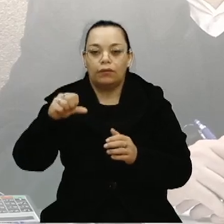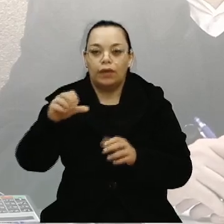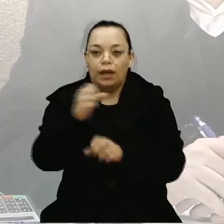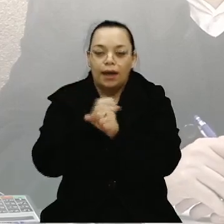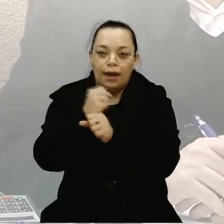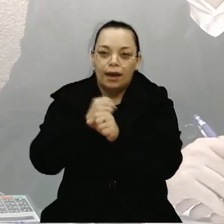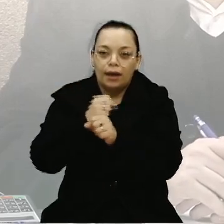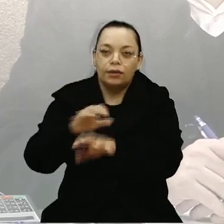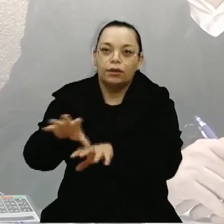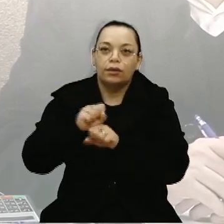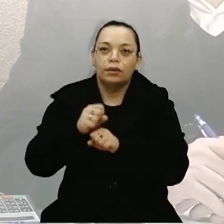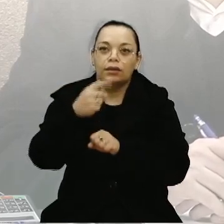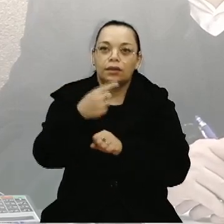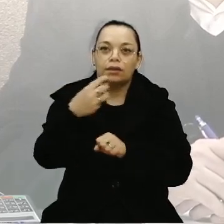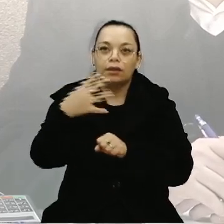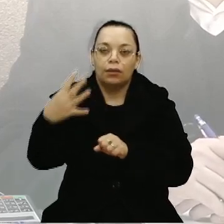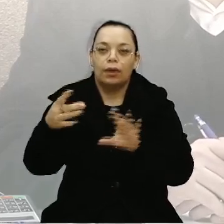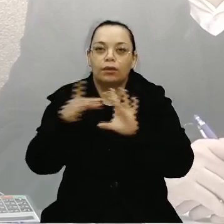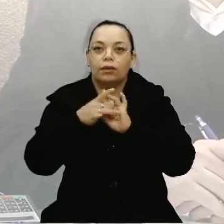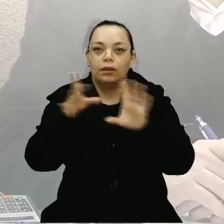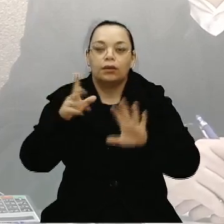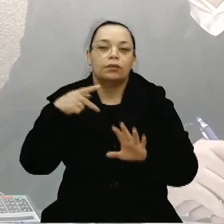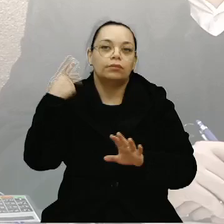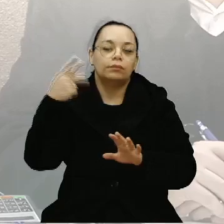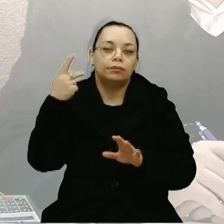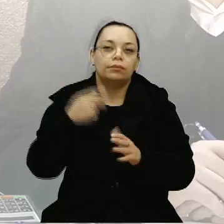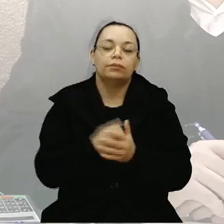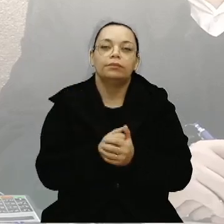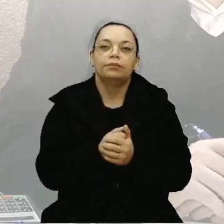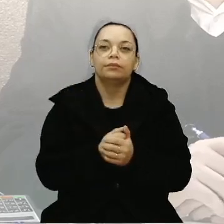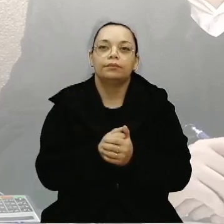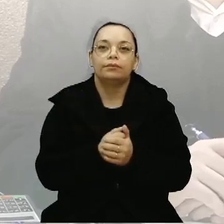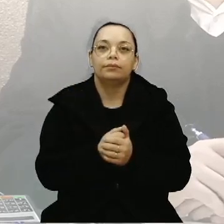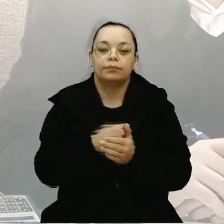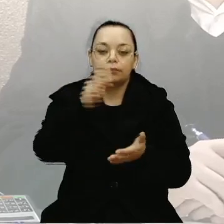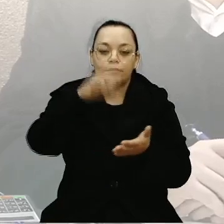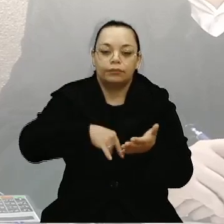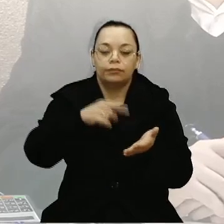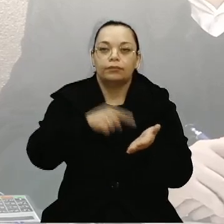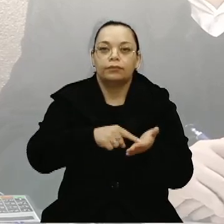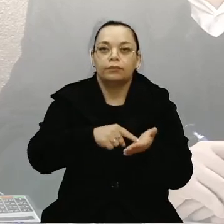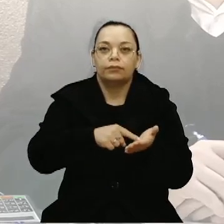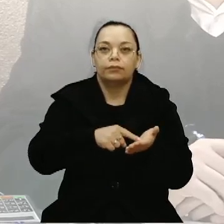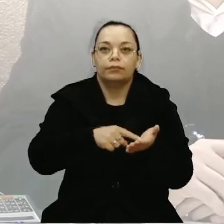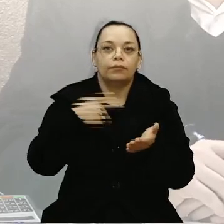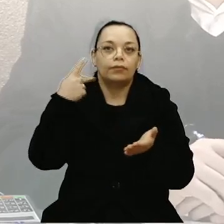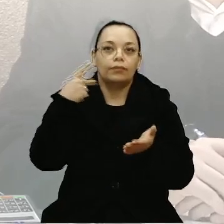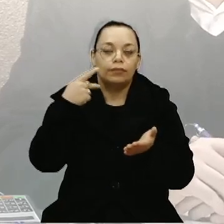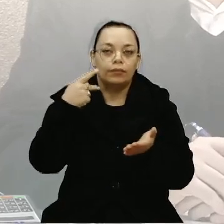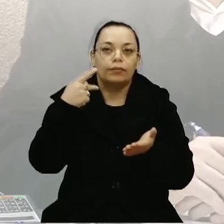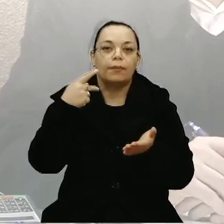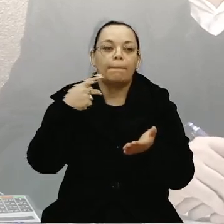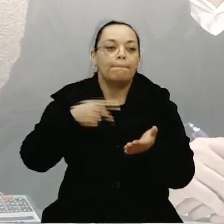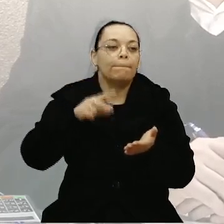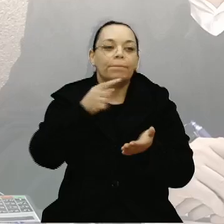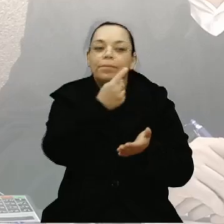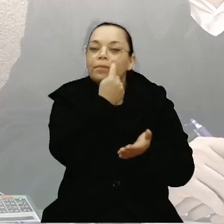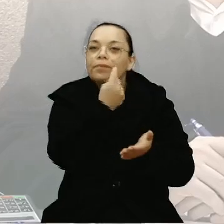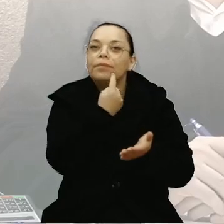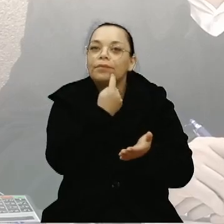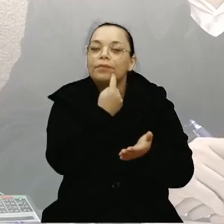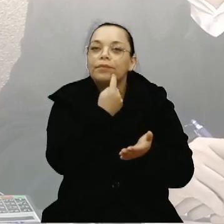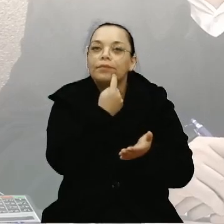e 134 de emancipação política. Assinam este documento o vereador Wagner Petrini,